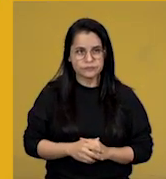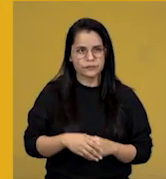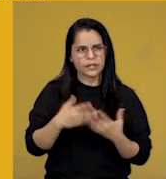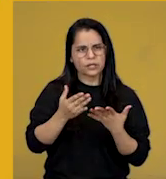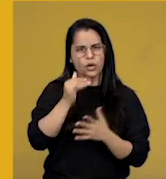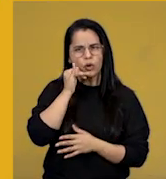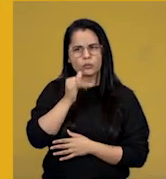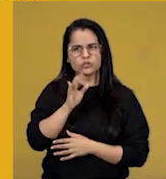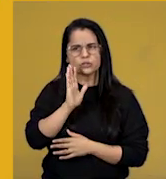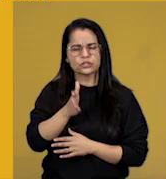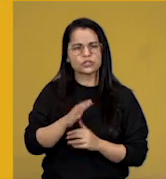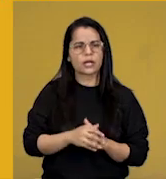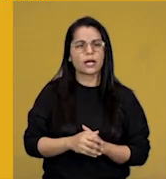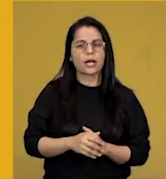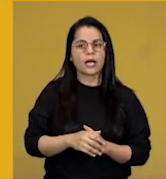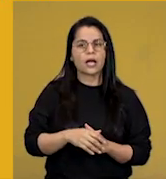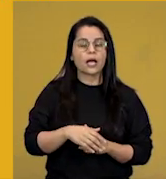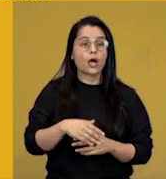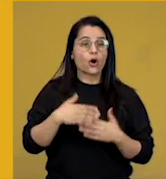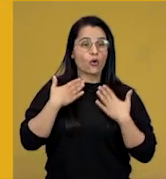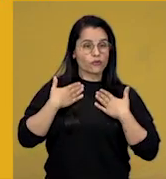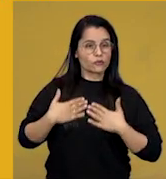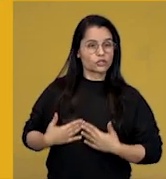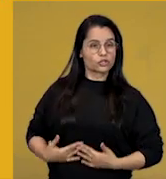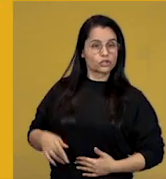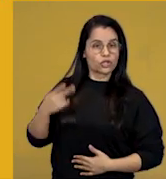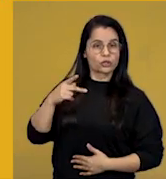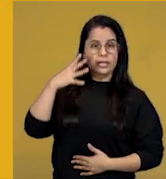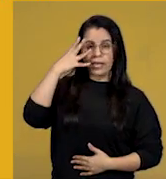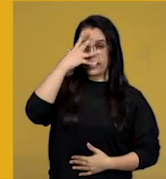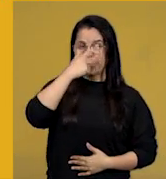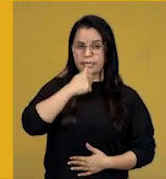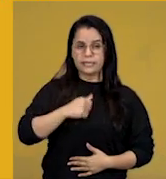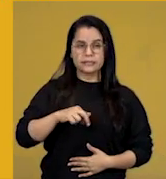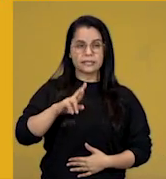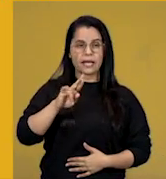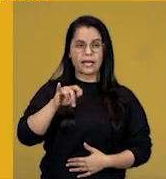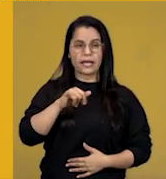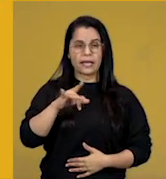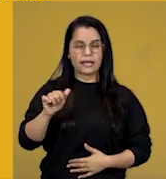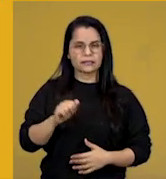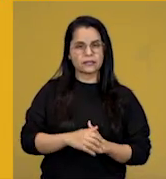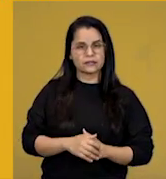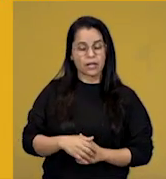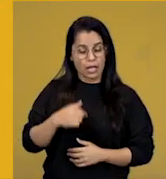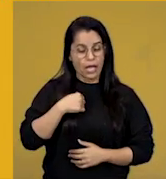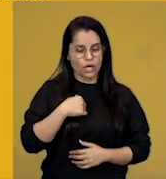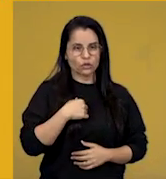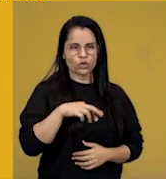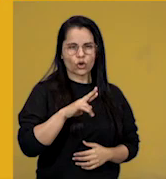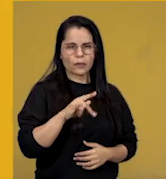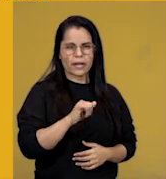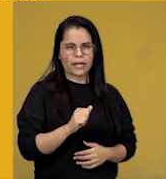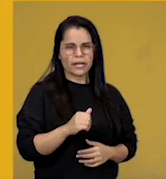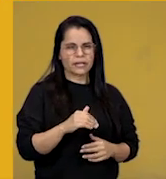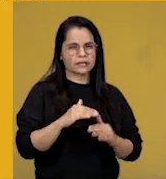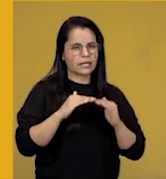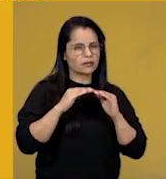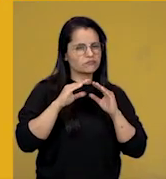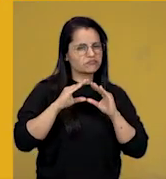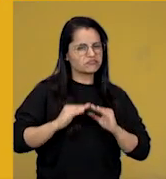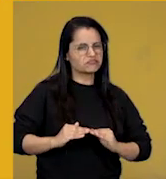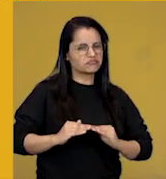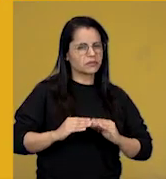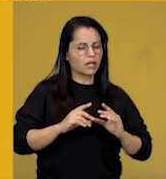Como eu disse, né? Fala assim, aqui o vestido dela tem uma linda renda. Ou fala assim, eu estou com uma renda baixa esse mês,